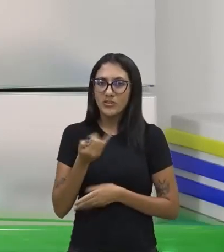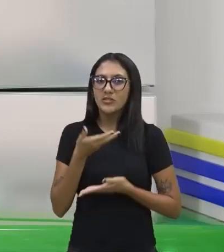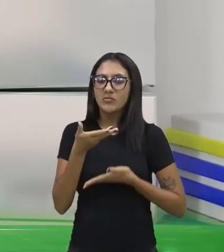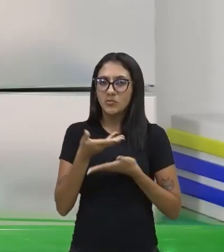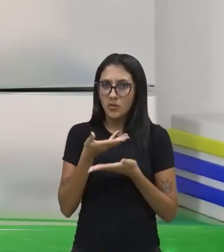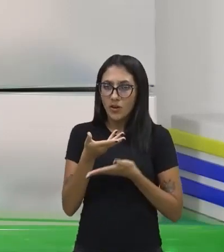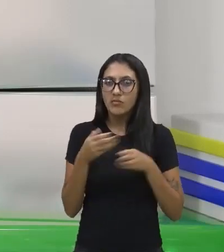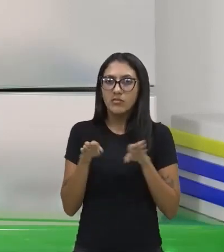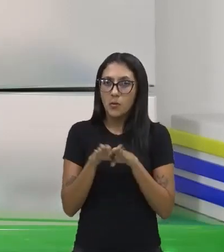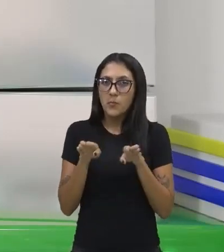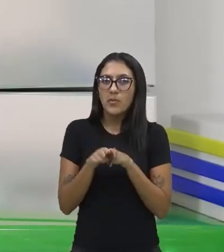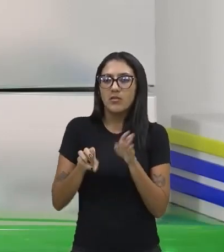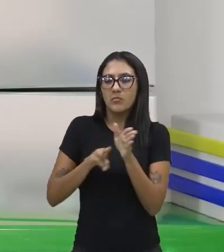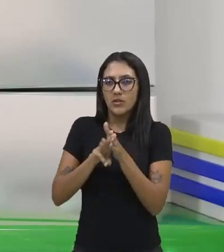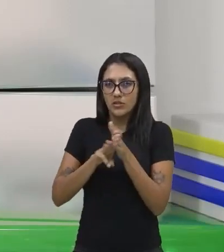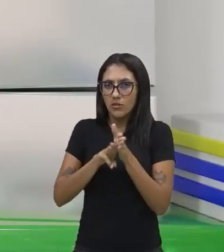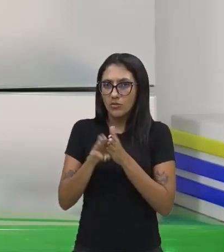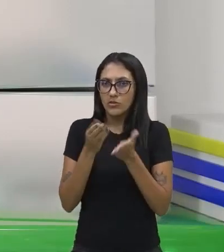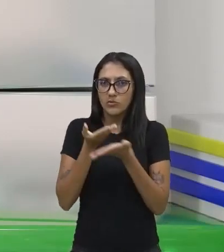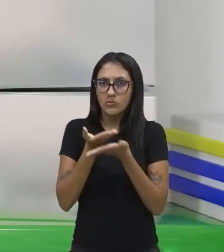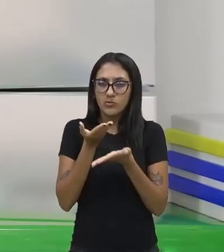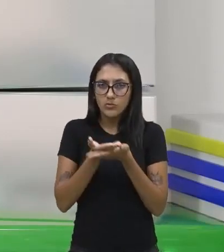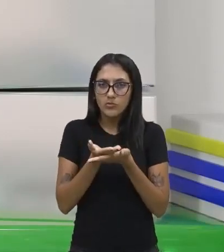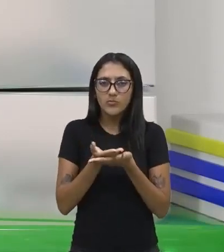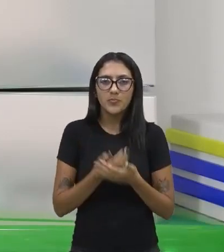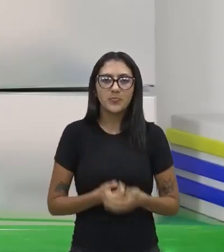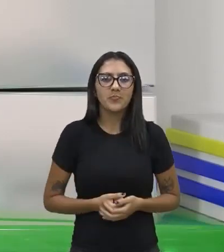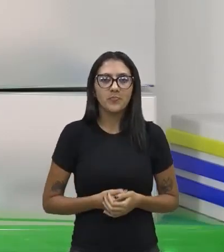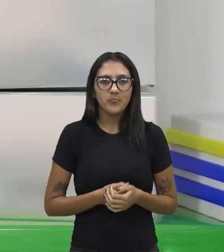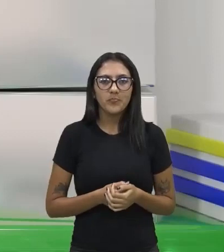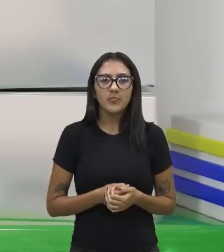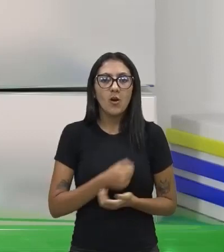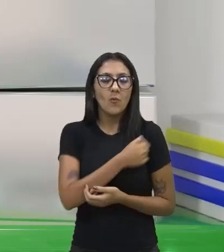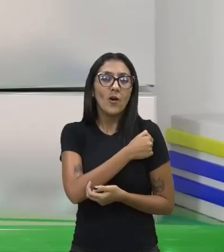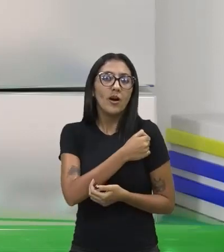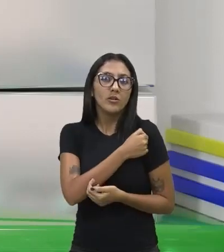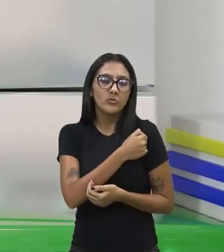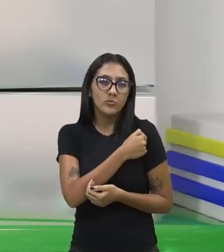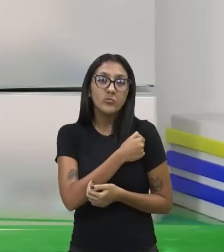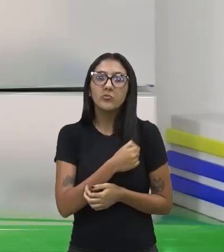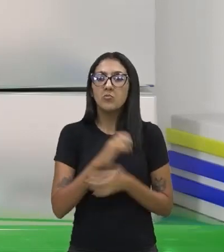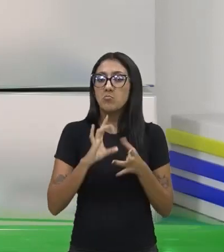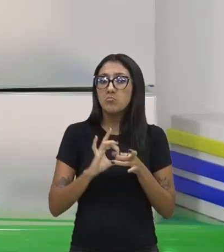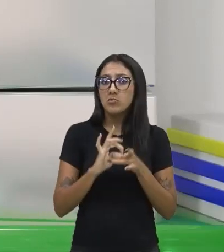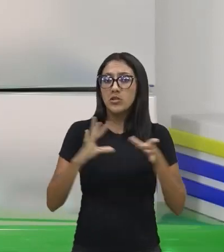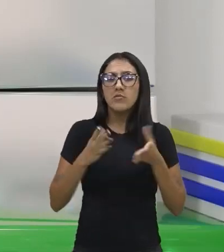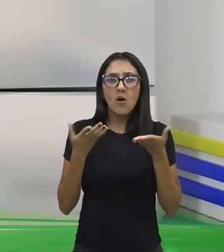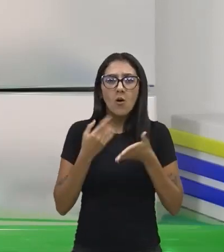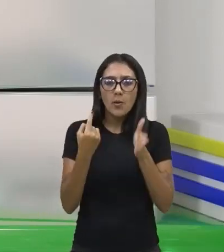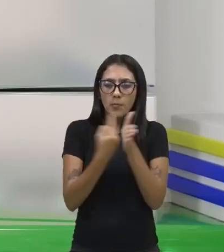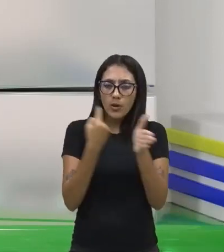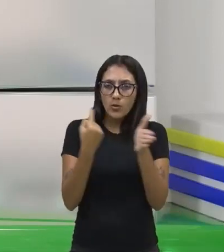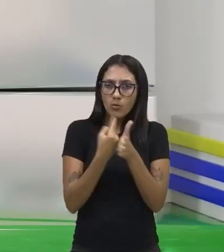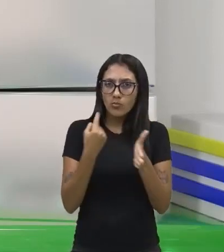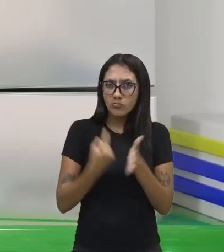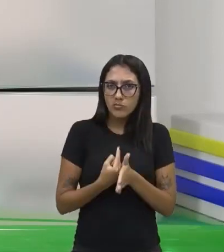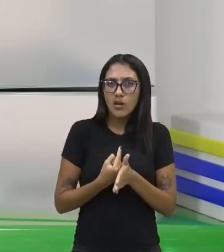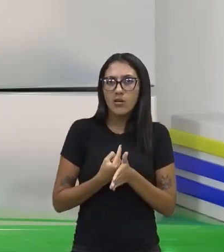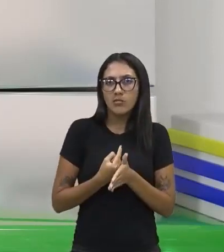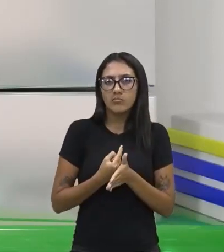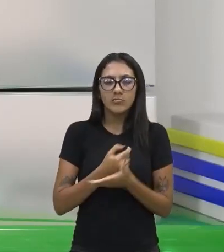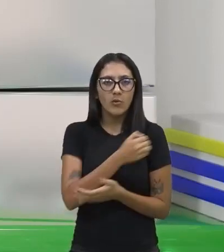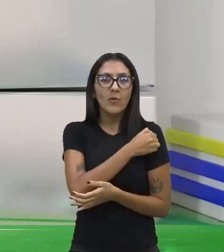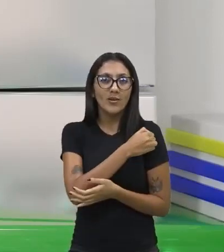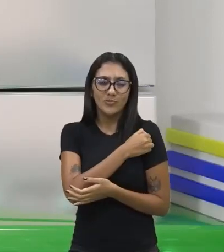na metodologia da aula, né, onde o professor ele vai tirar a dúvida do estudante, né, professora Cristiane? Esse momento é